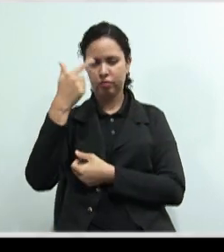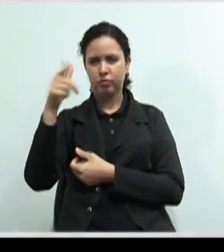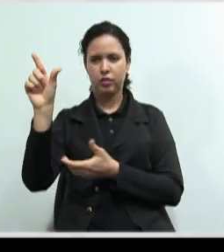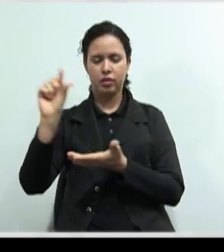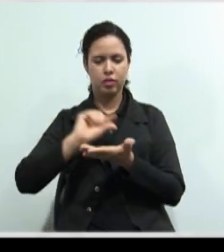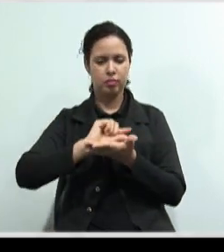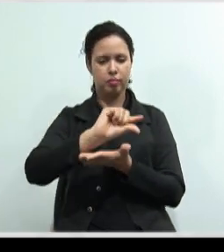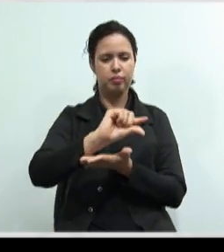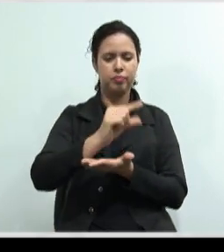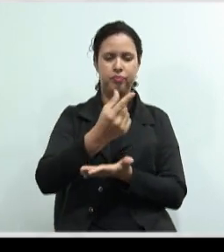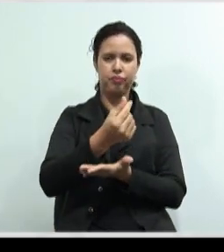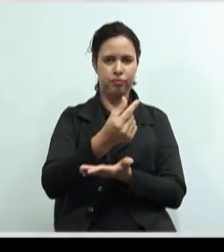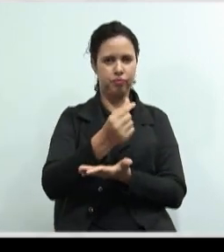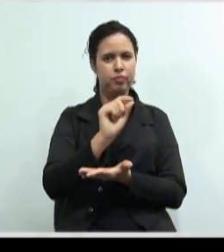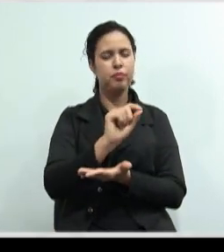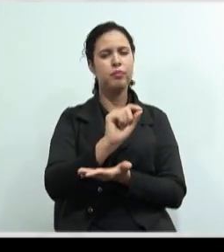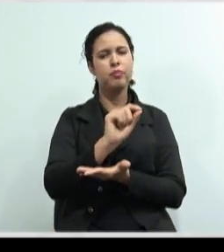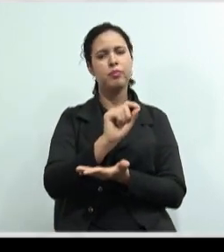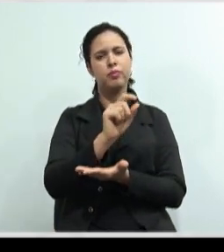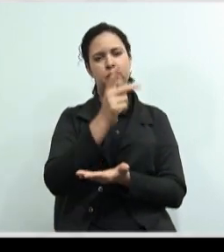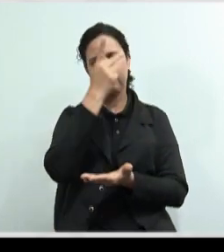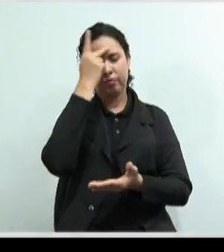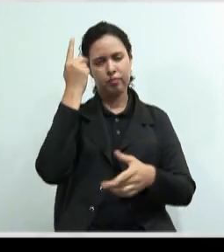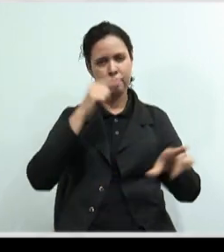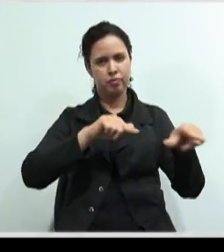menor parte fica com o produtor.